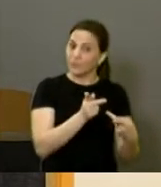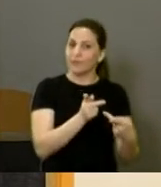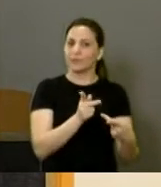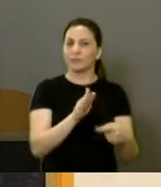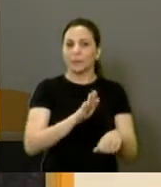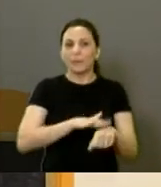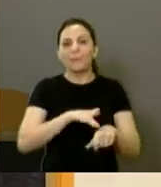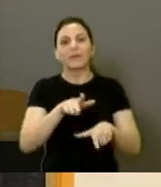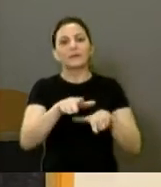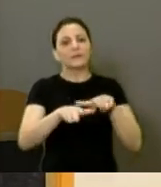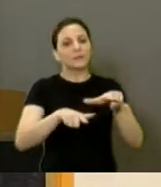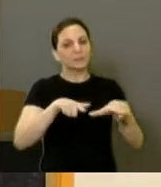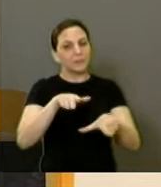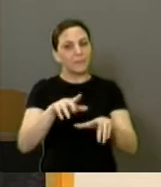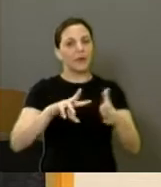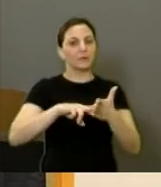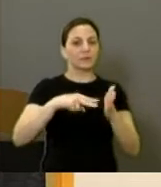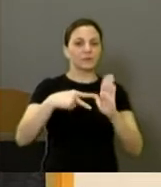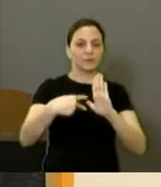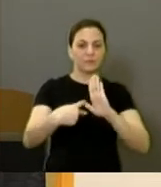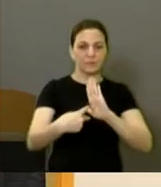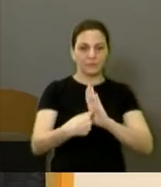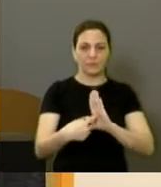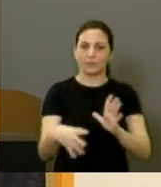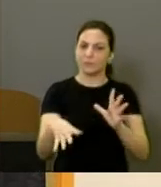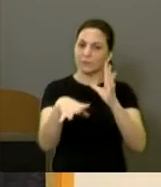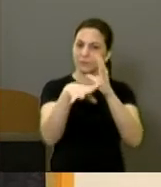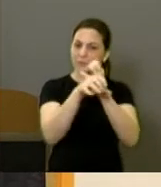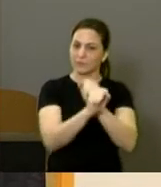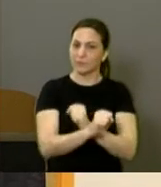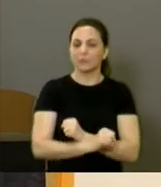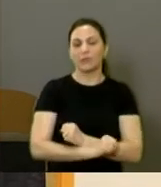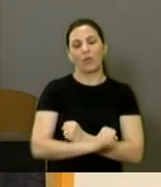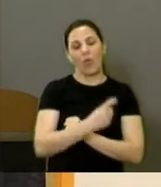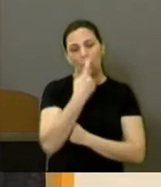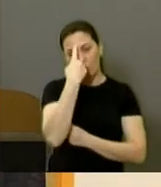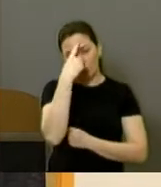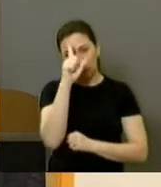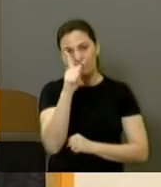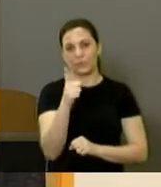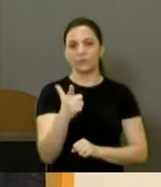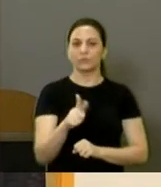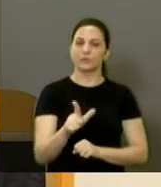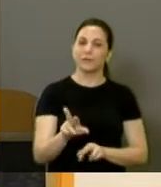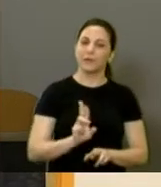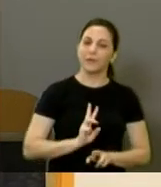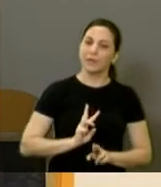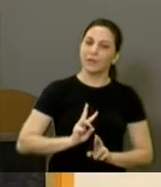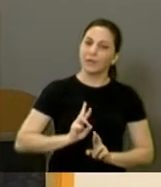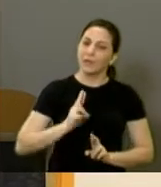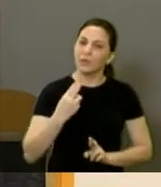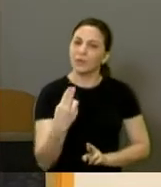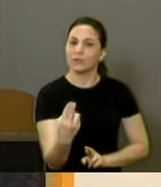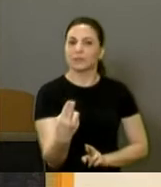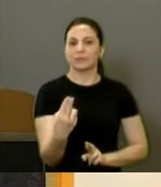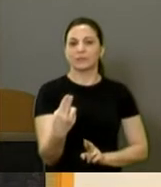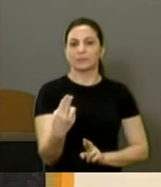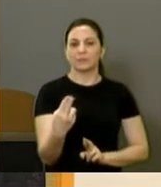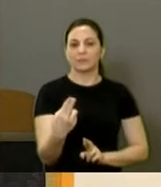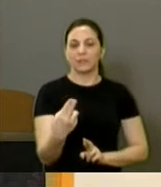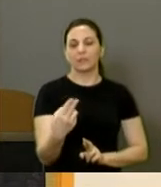mais trabalho ainda, né, que se soma, mas, sem dúvida nenhuma, é um reconhecimento profissional da maior